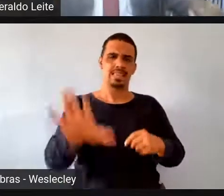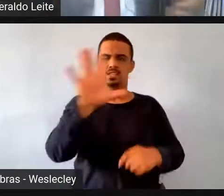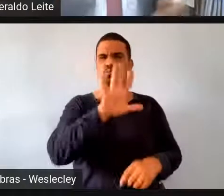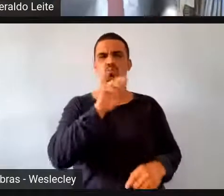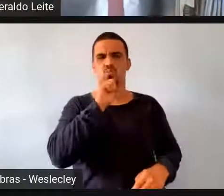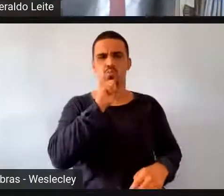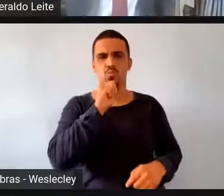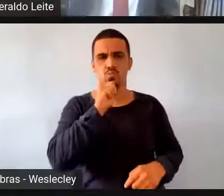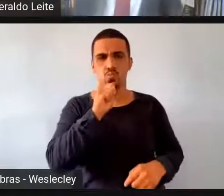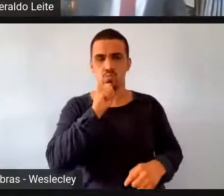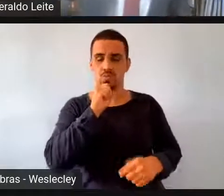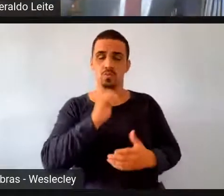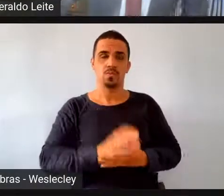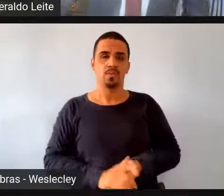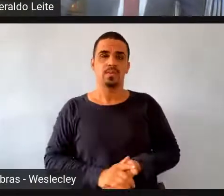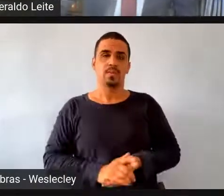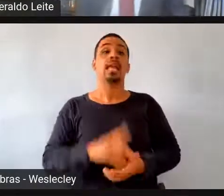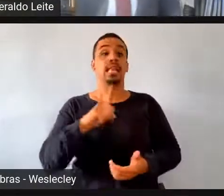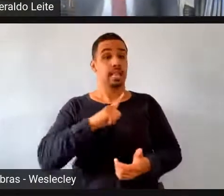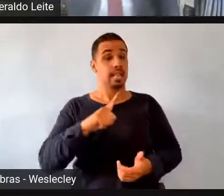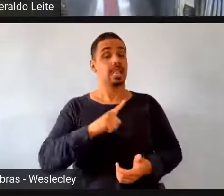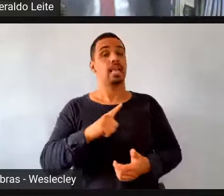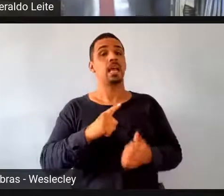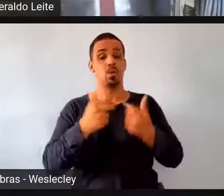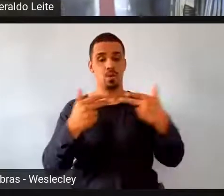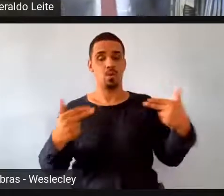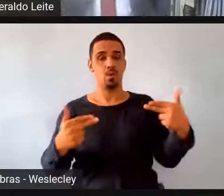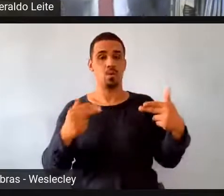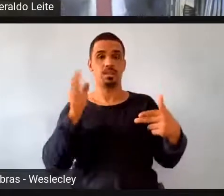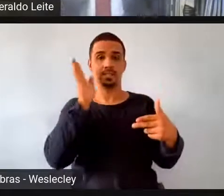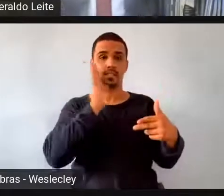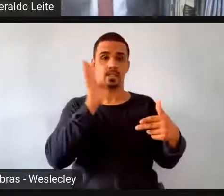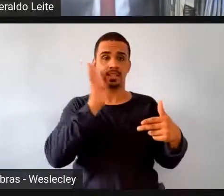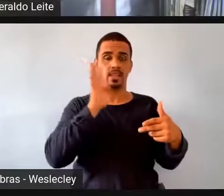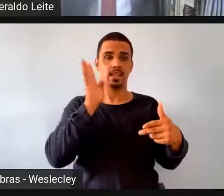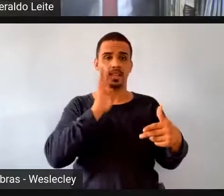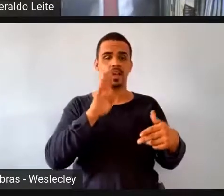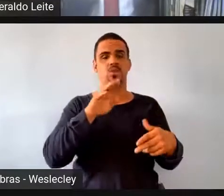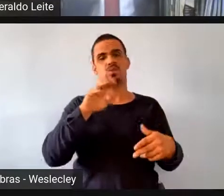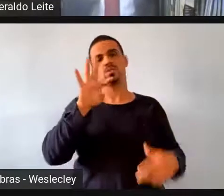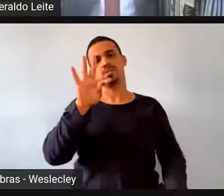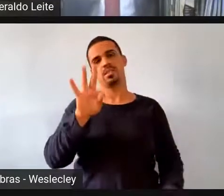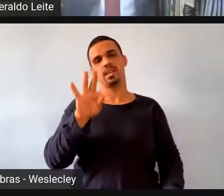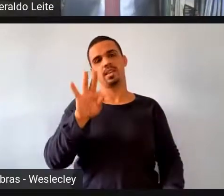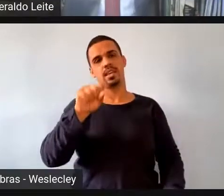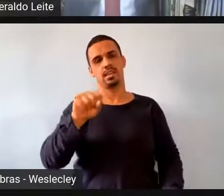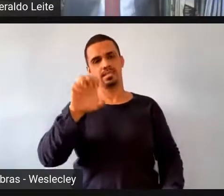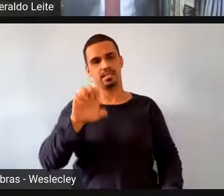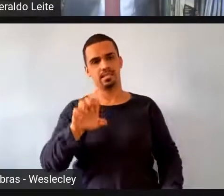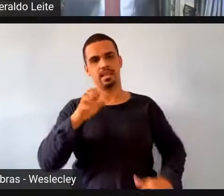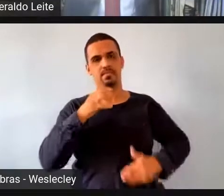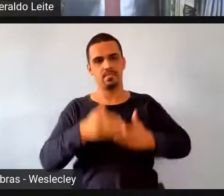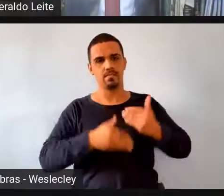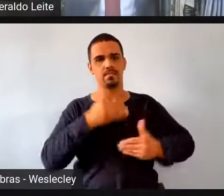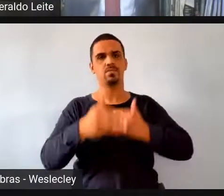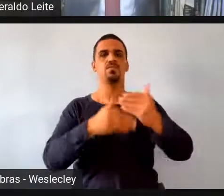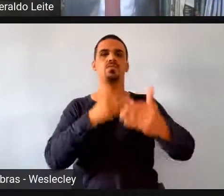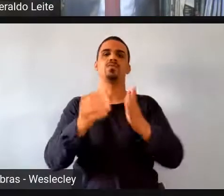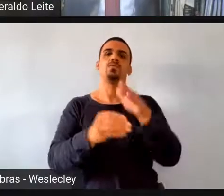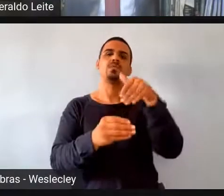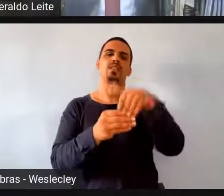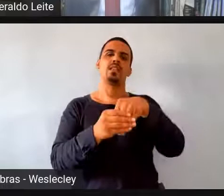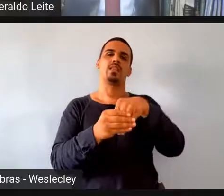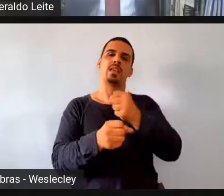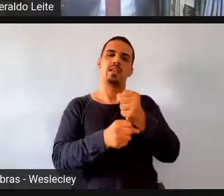Um caso que é interessante que a Justiça, o TSE tem desenvolvido nas eleições desse ano,